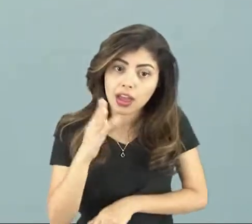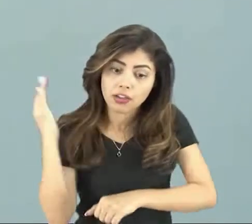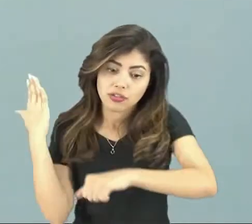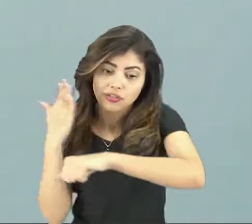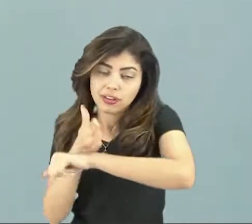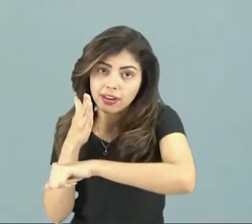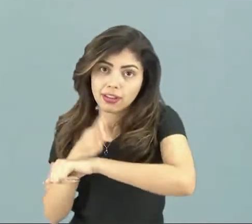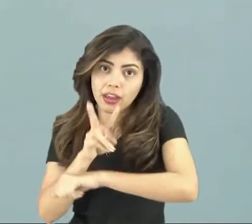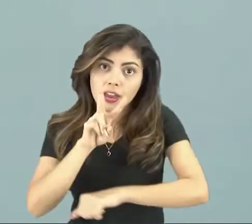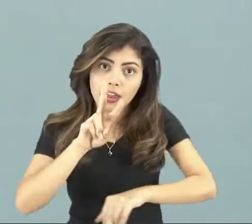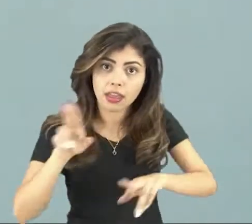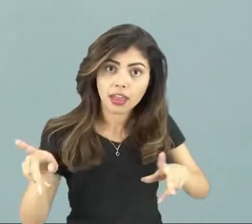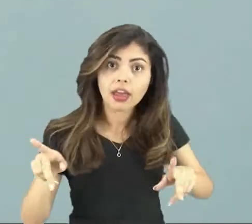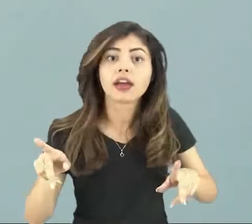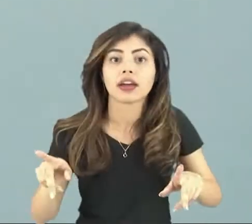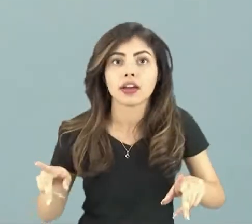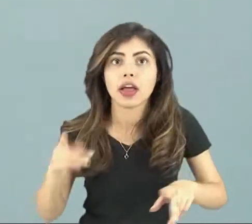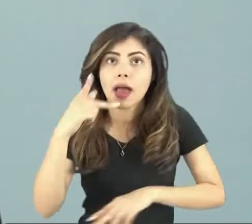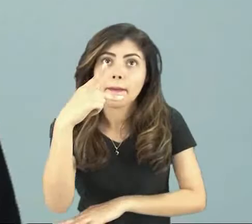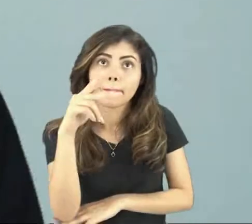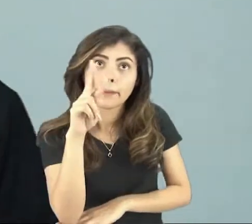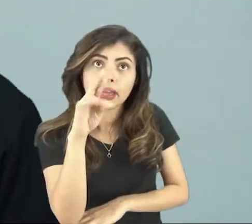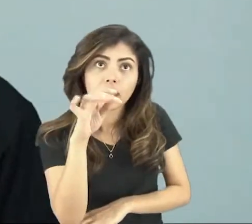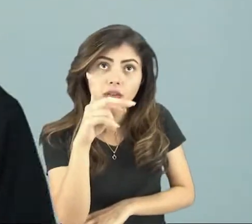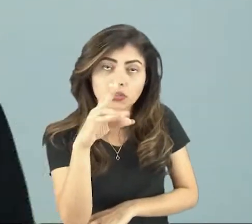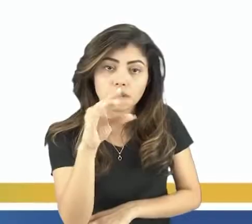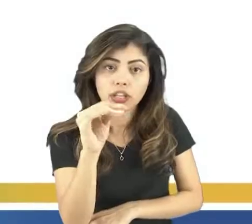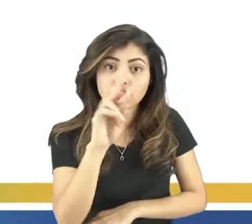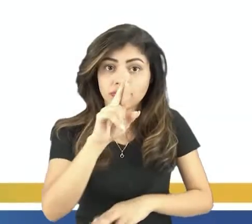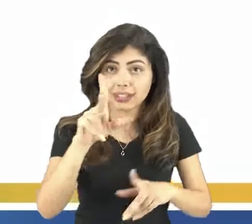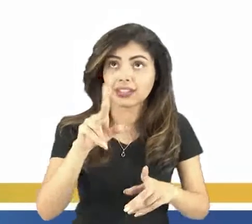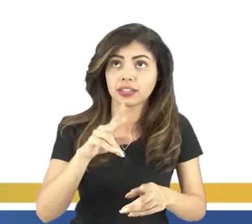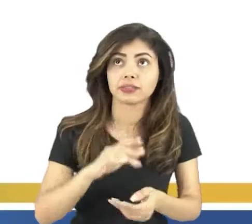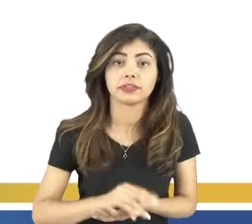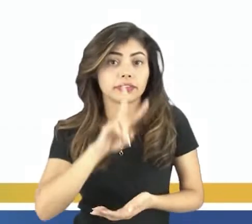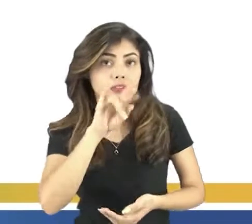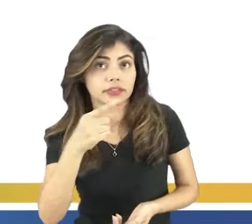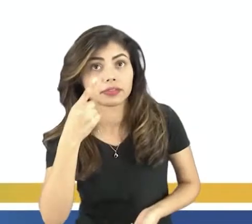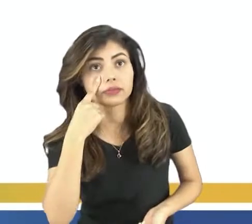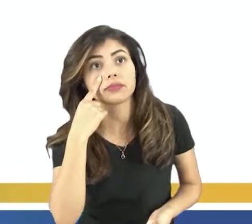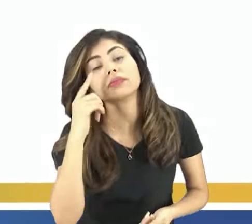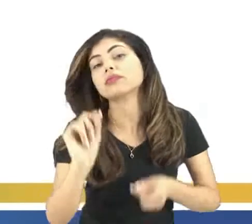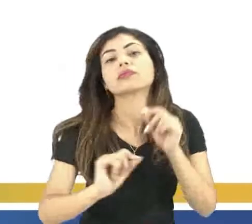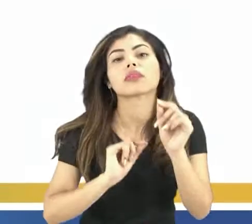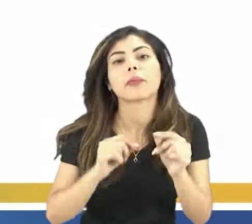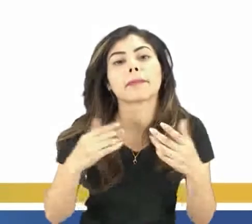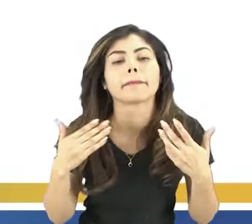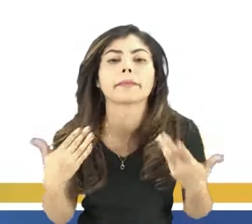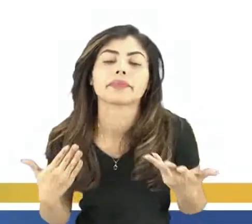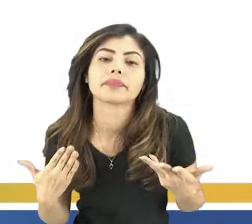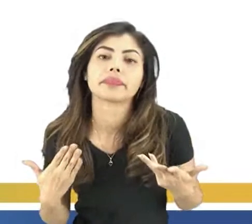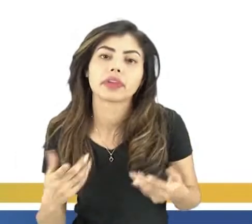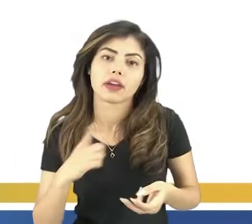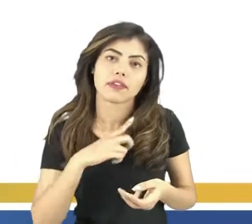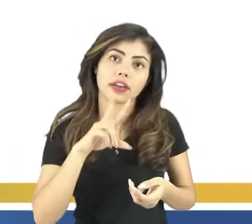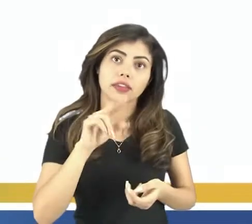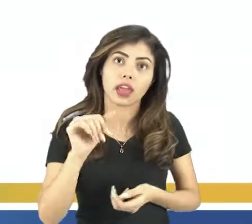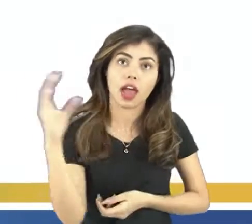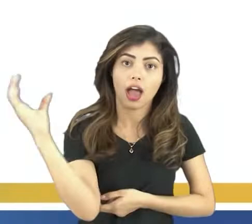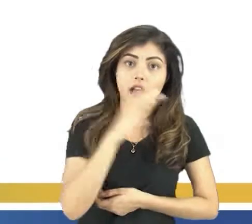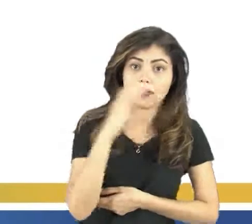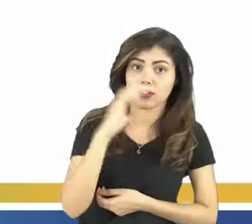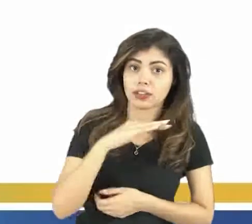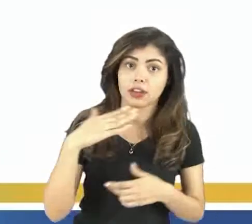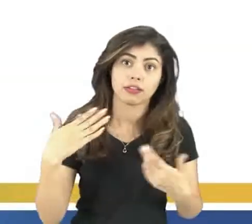direção dela agora, a direção de entrada, ela é perpendicular ao campo magnético. E aí a gente vai ter, então, se é perpendicular, a gente tem aqui a velocidade